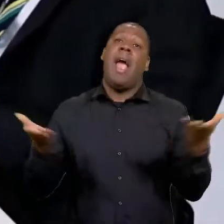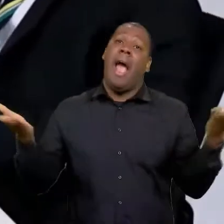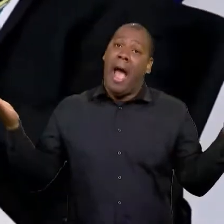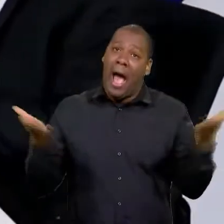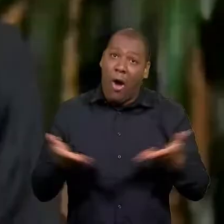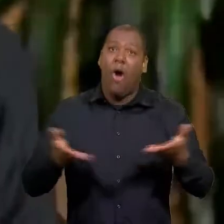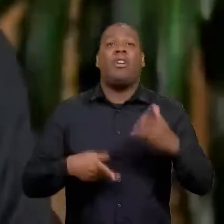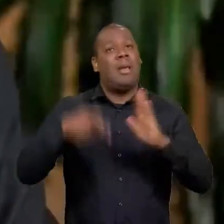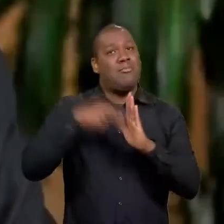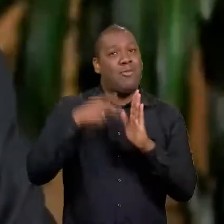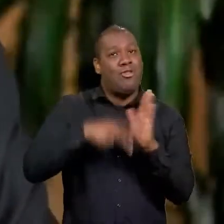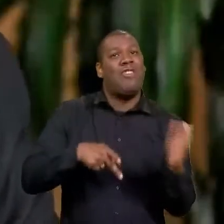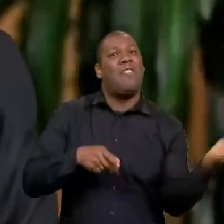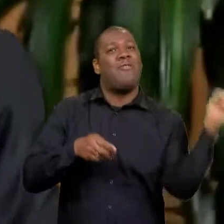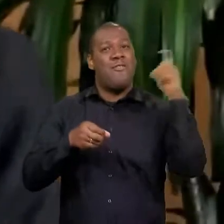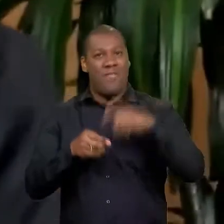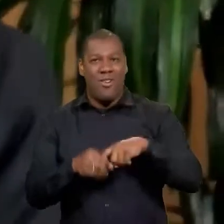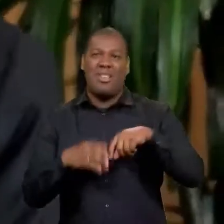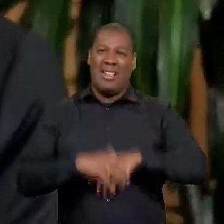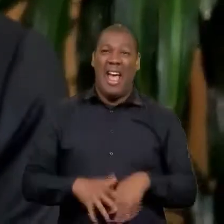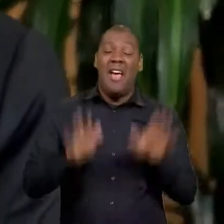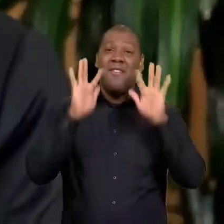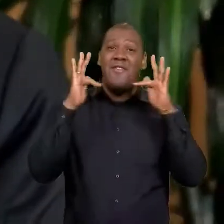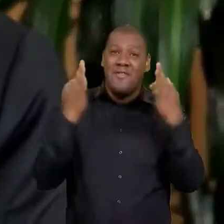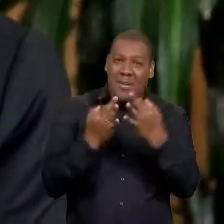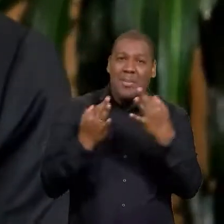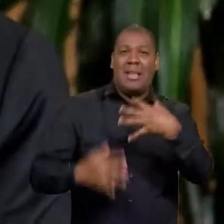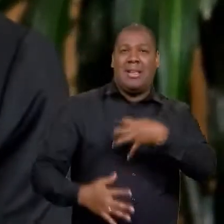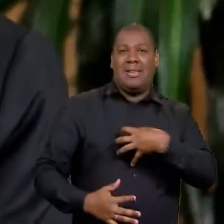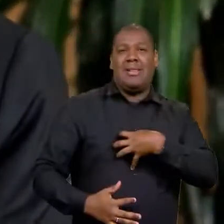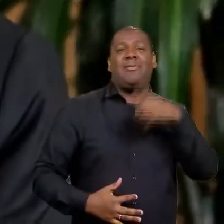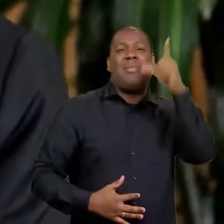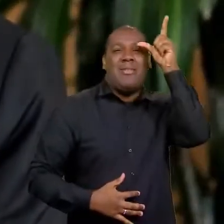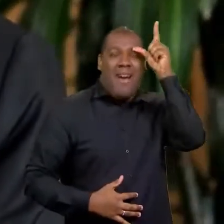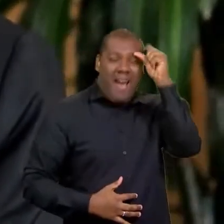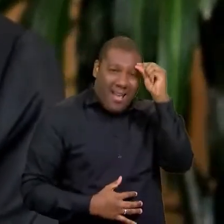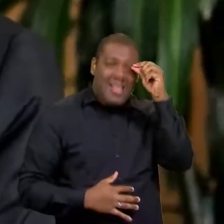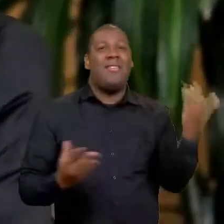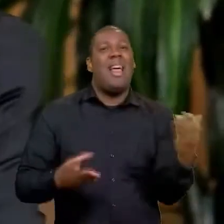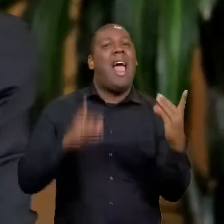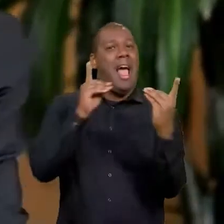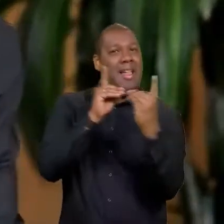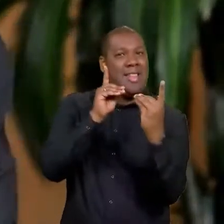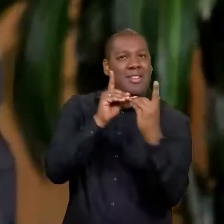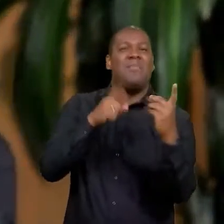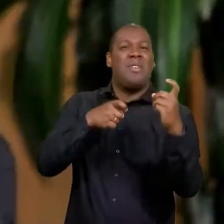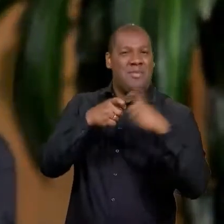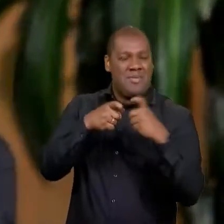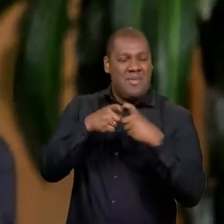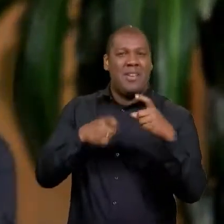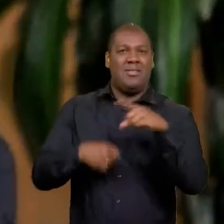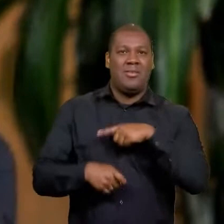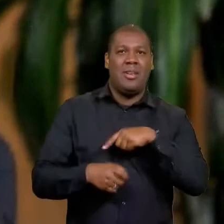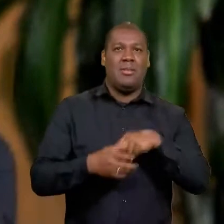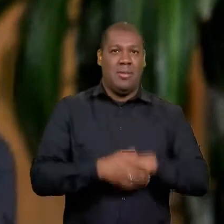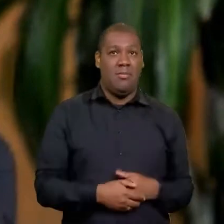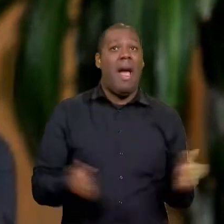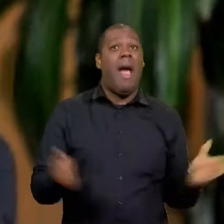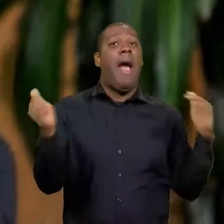Olha, né? até o final do ano, nós vamos colocar mais 28 mil